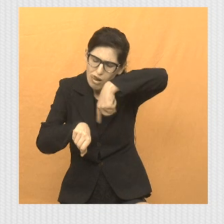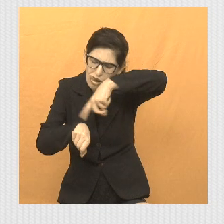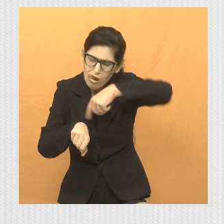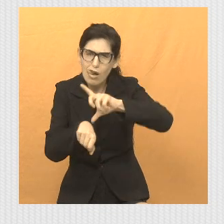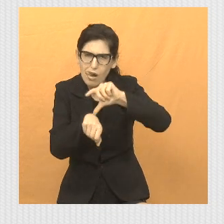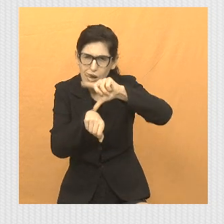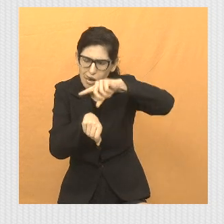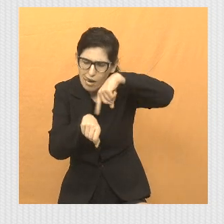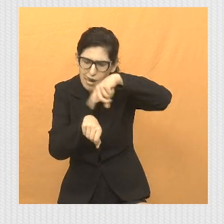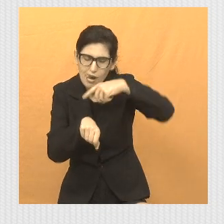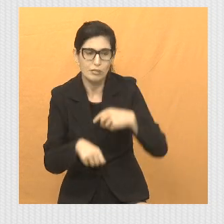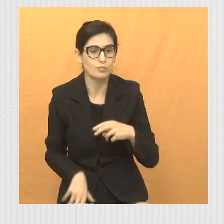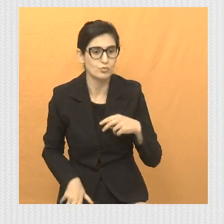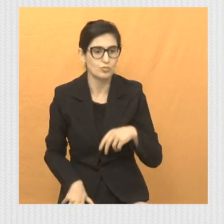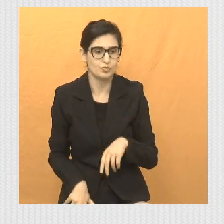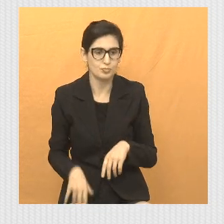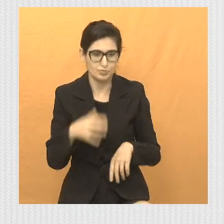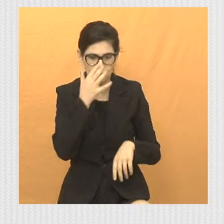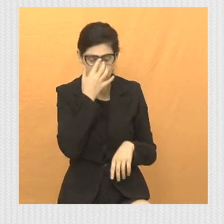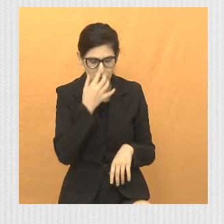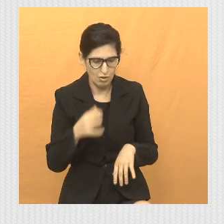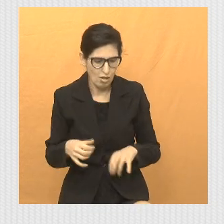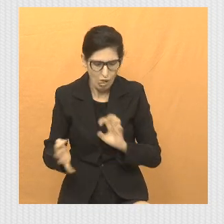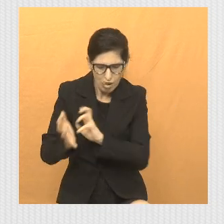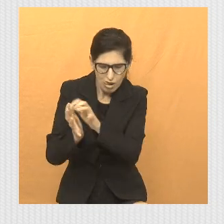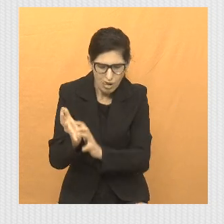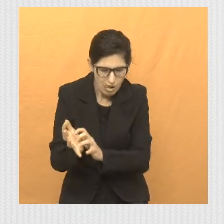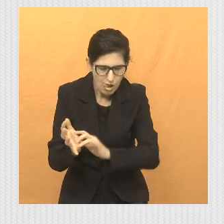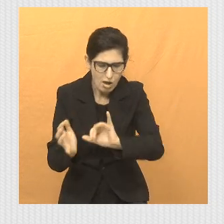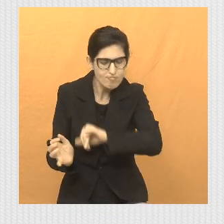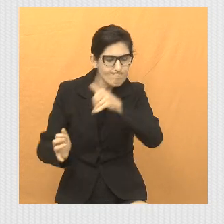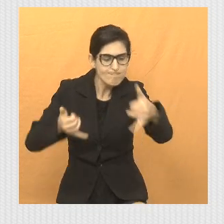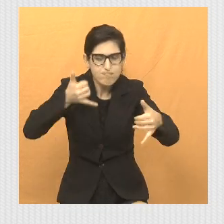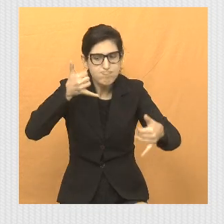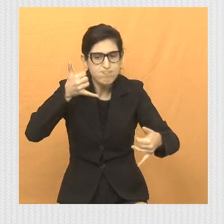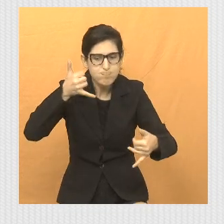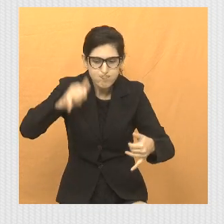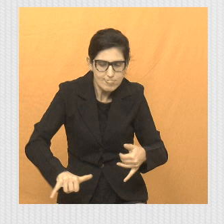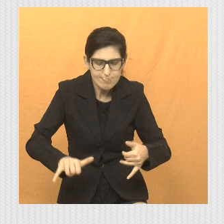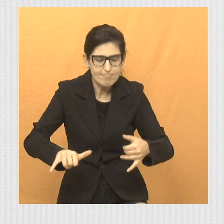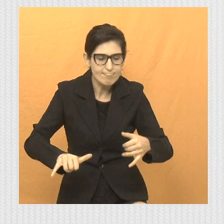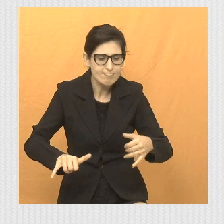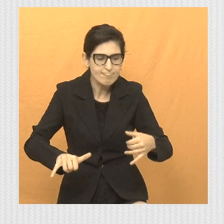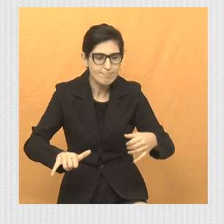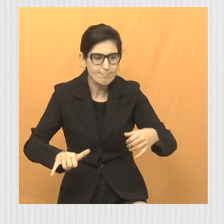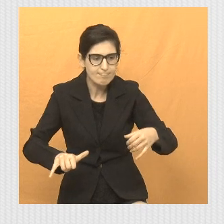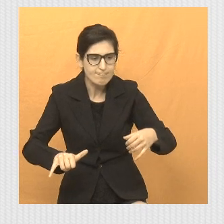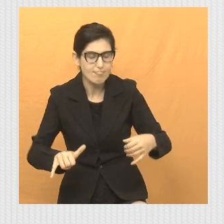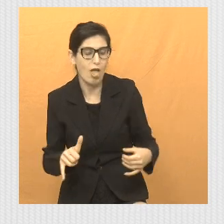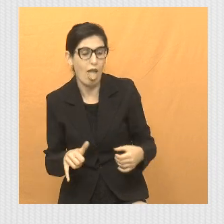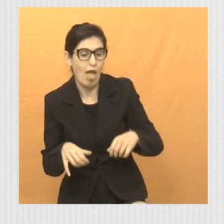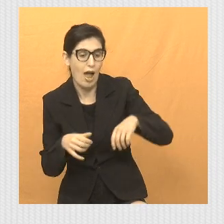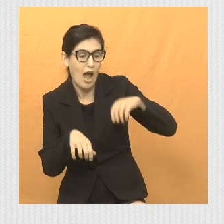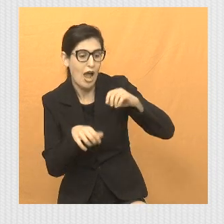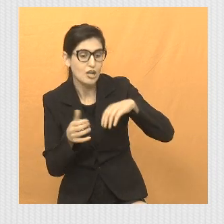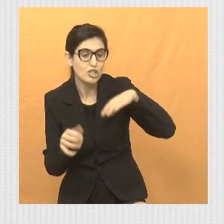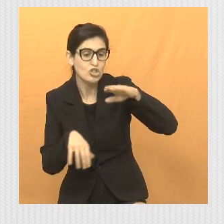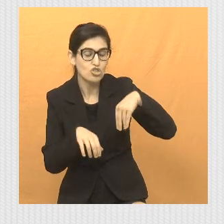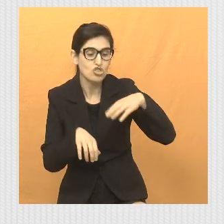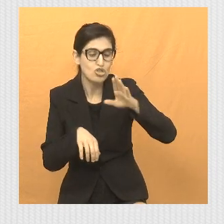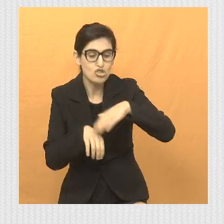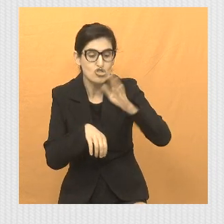de resgate entre a chamada telefônica e a chegada ao local de ocorrência pelo